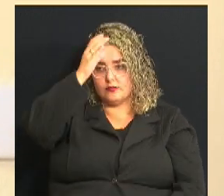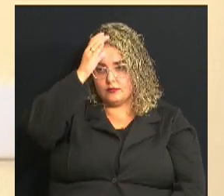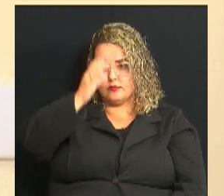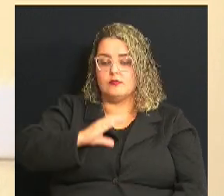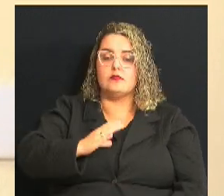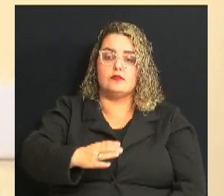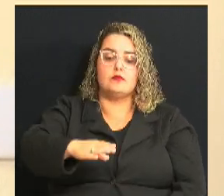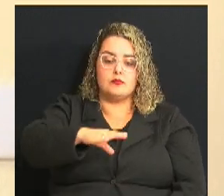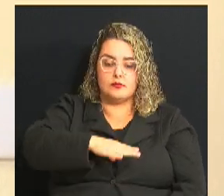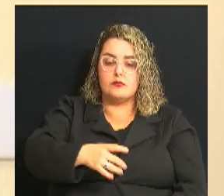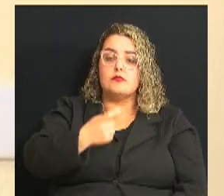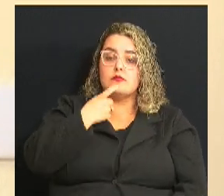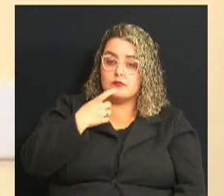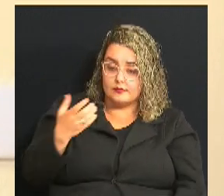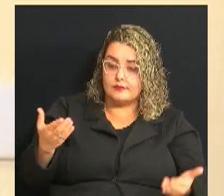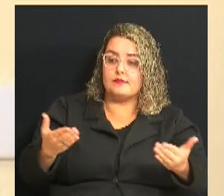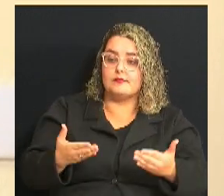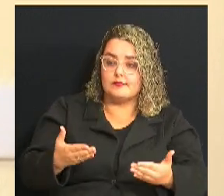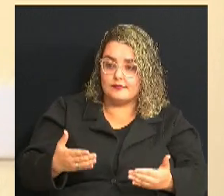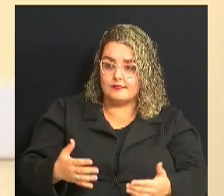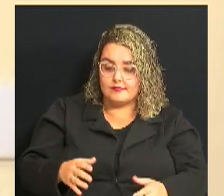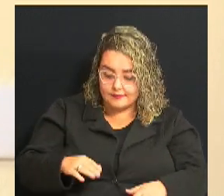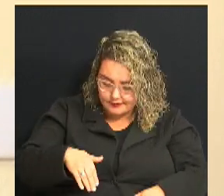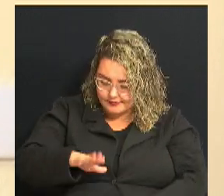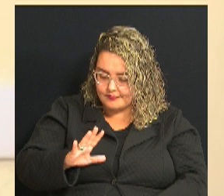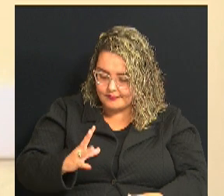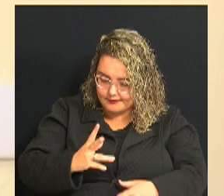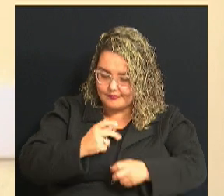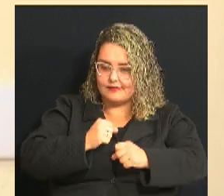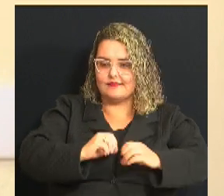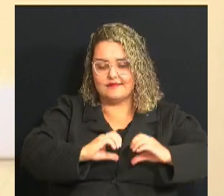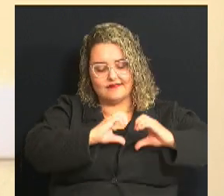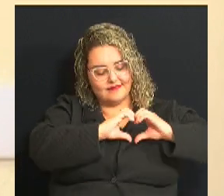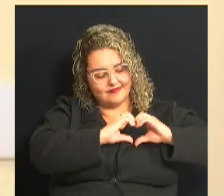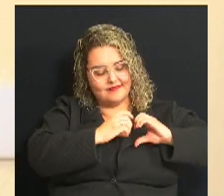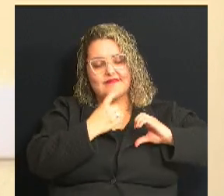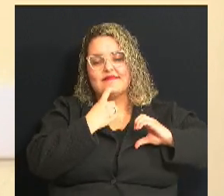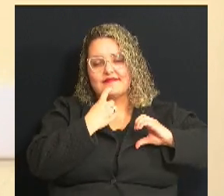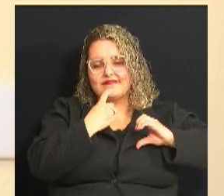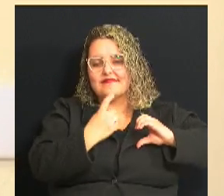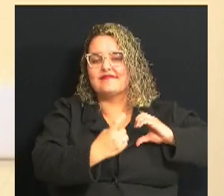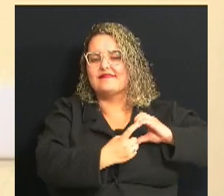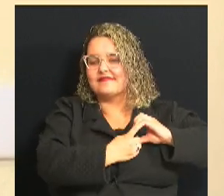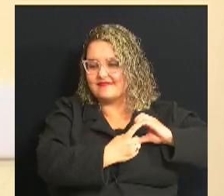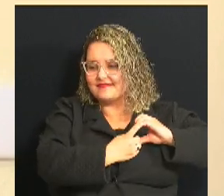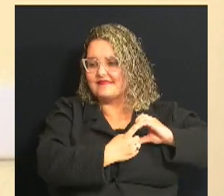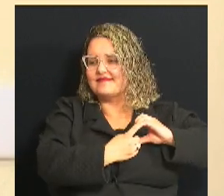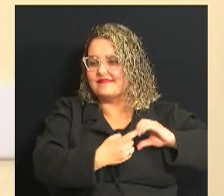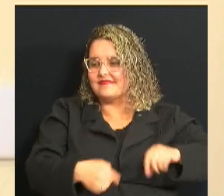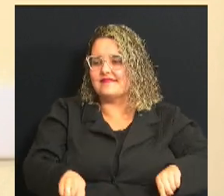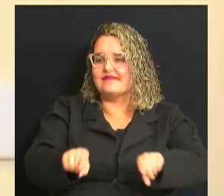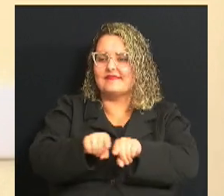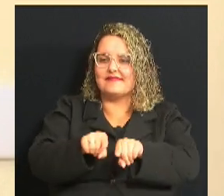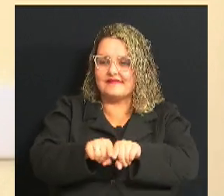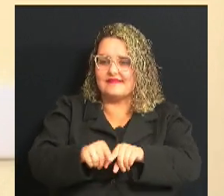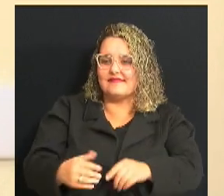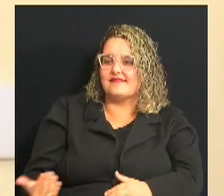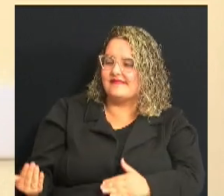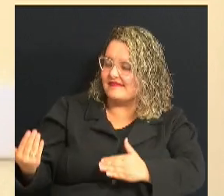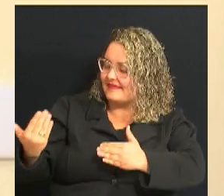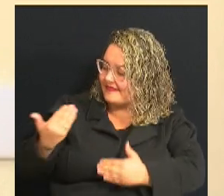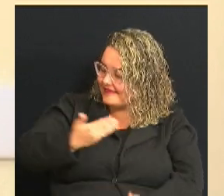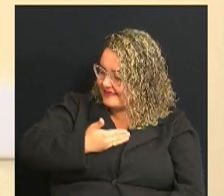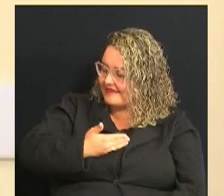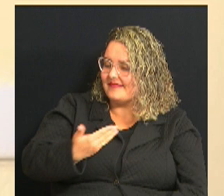campineiro agora ainda me dá mais força, e também meu coração já é campineiro. Então, isso também, como o colega homenageado da noite, nos faz,